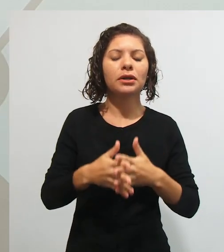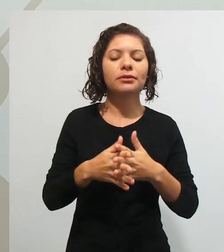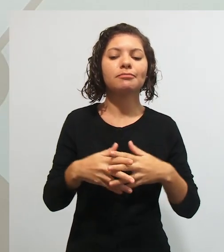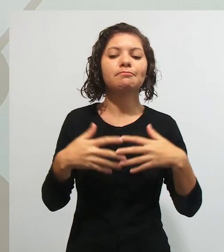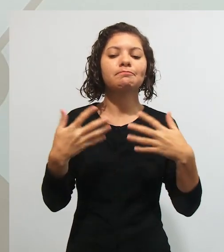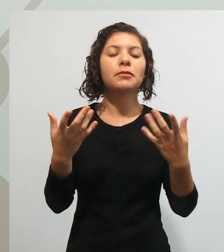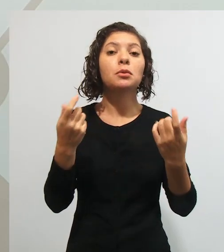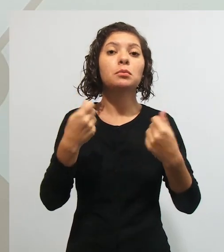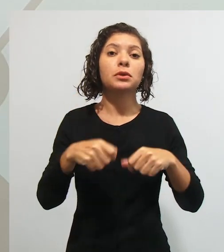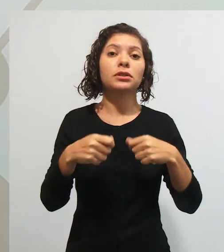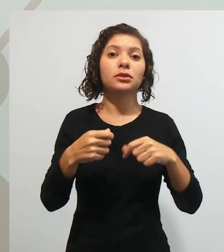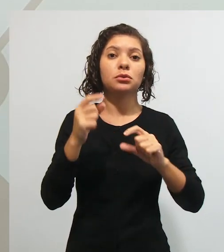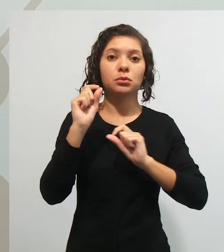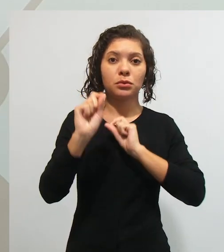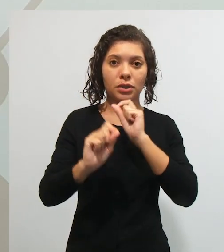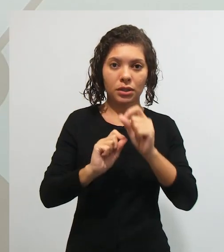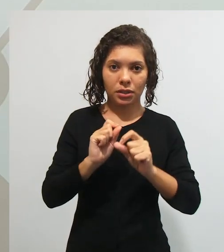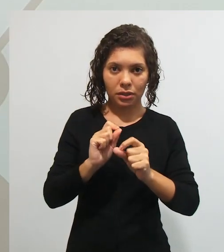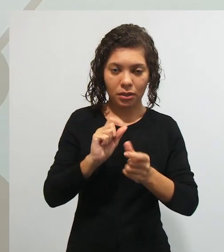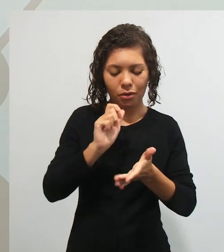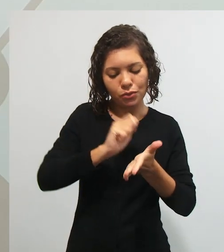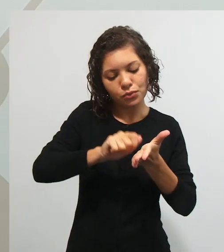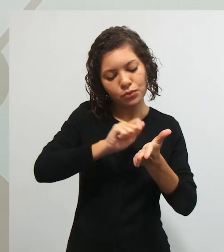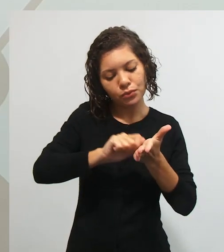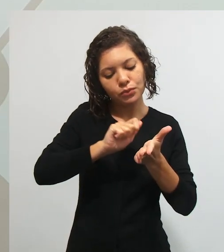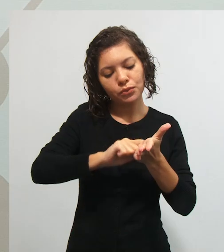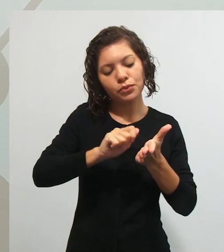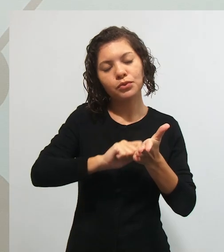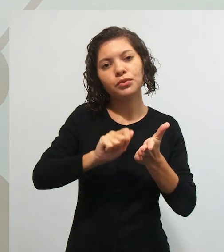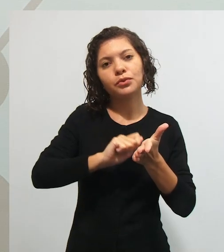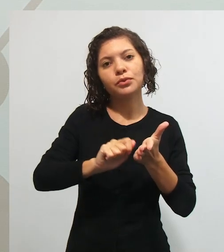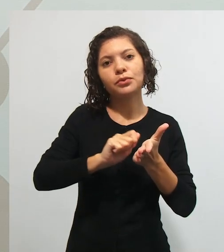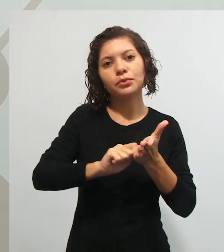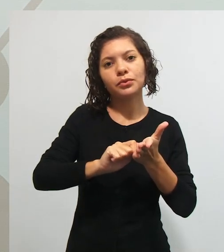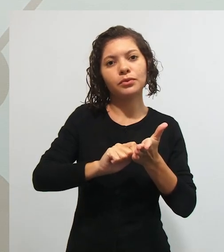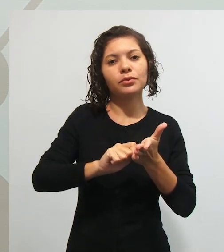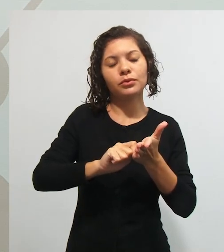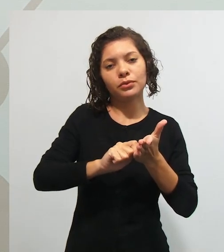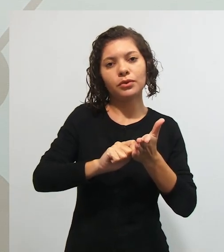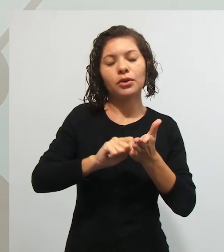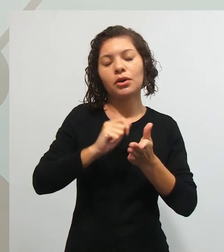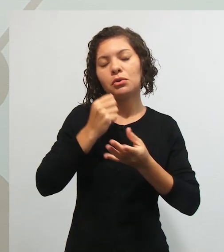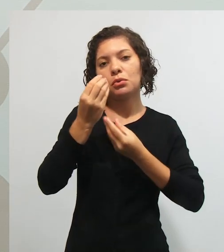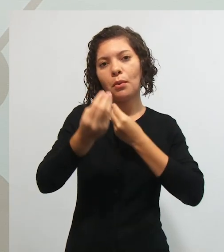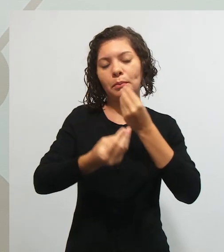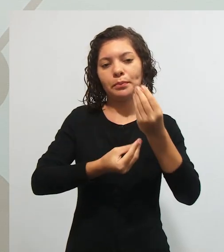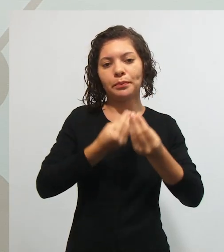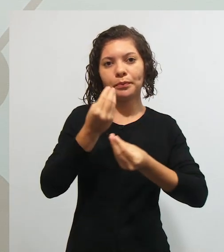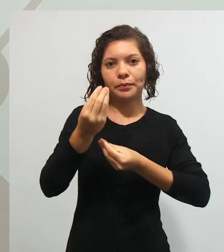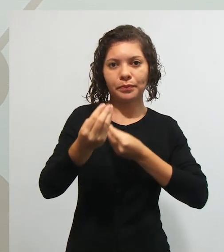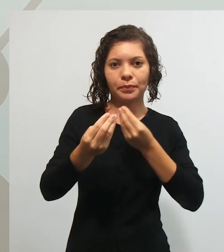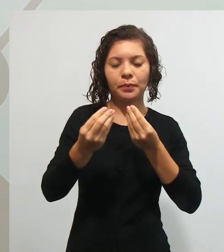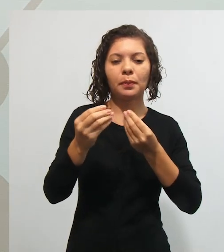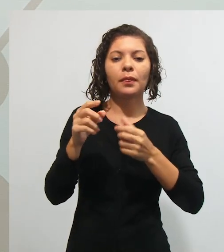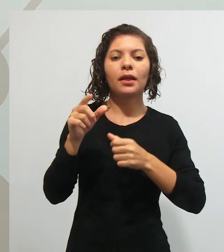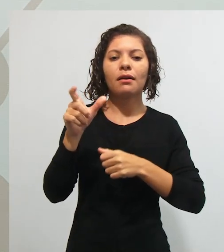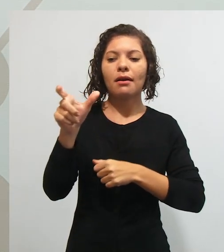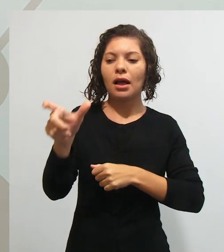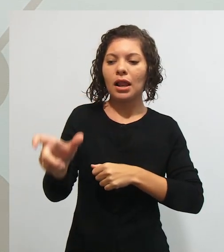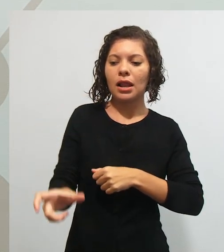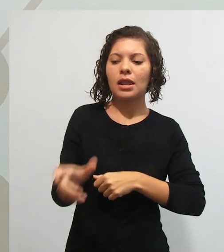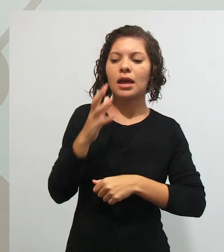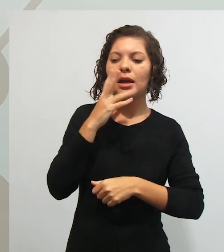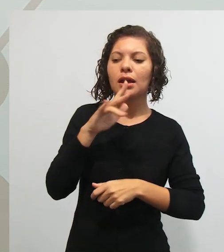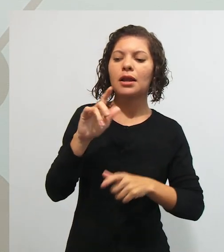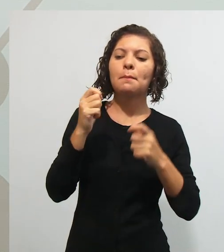caminho? Tornar o ato de escrever, né, a partir das